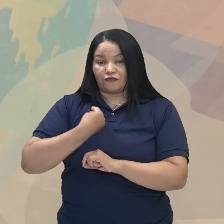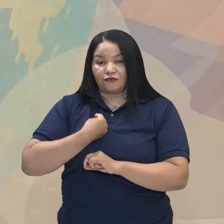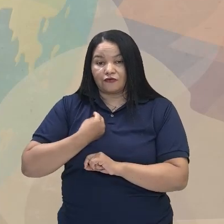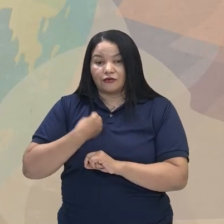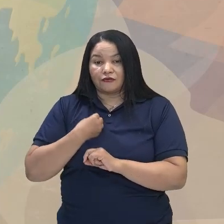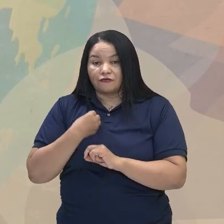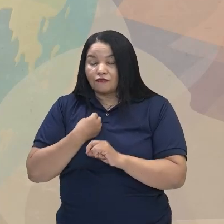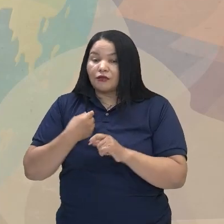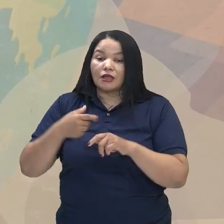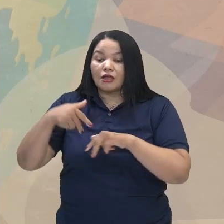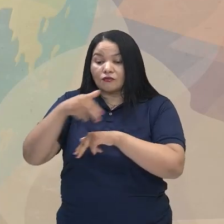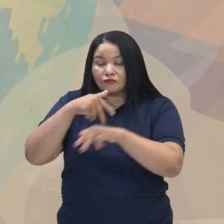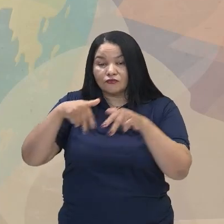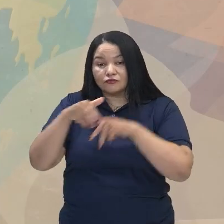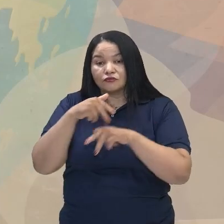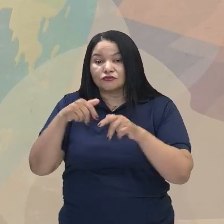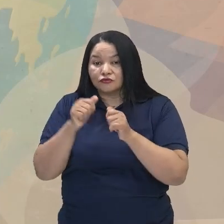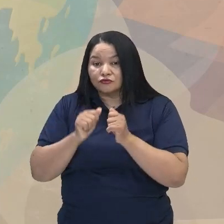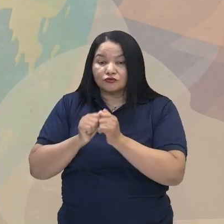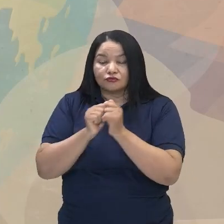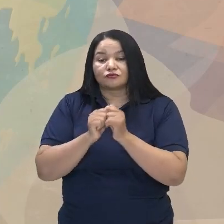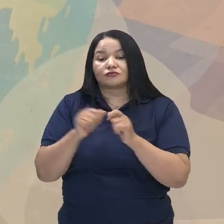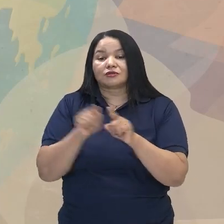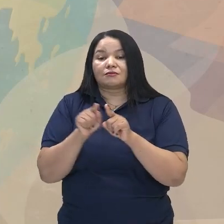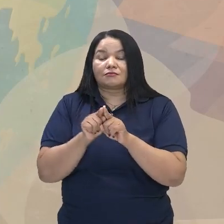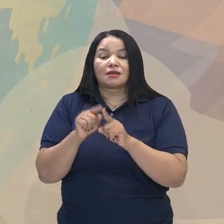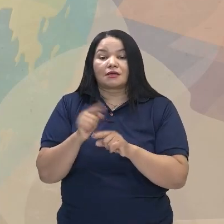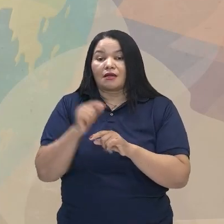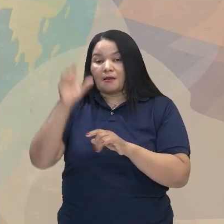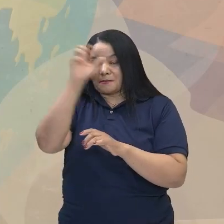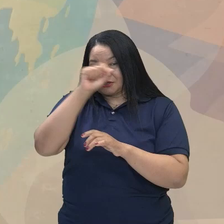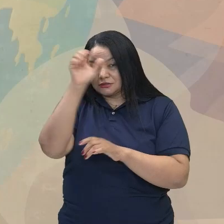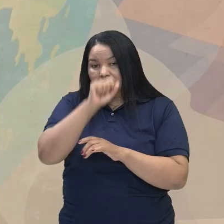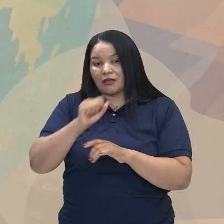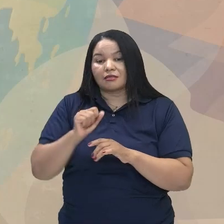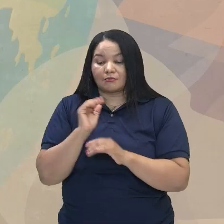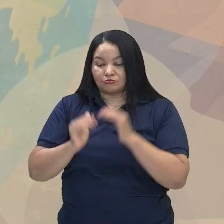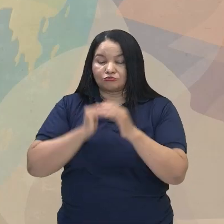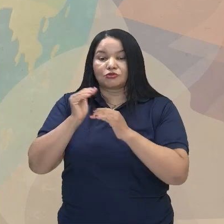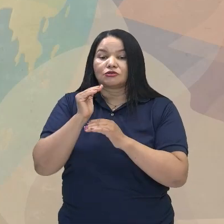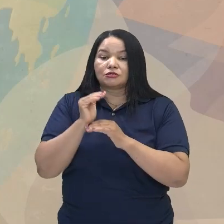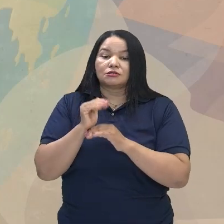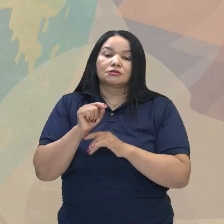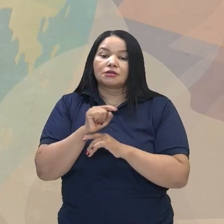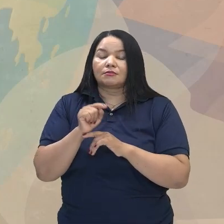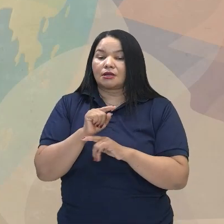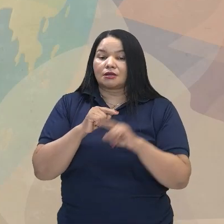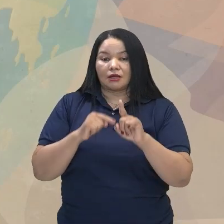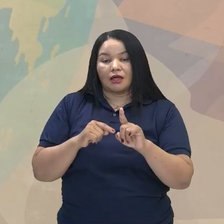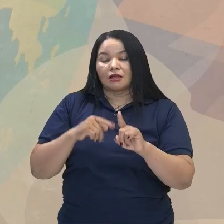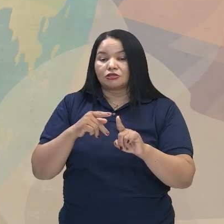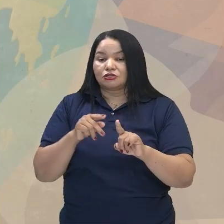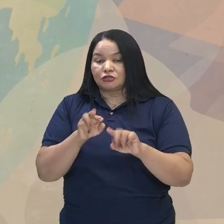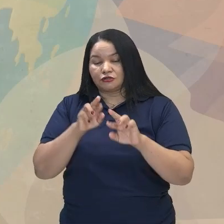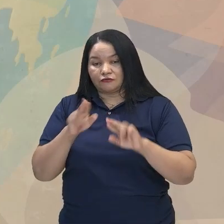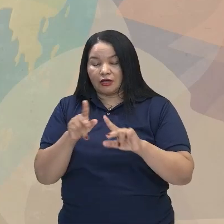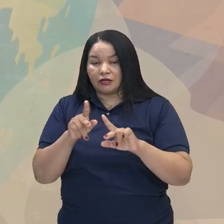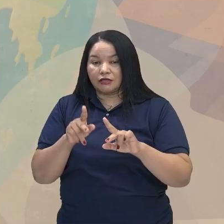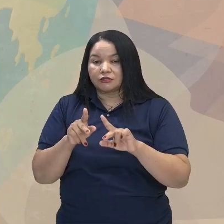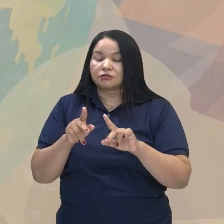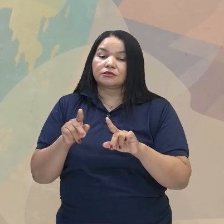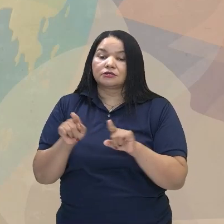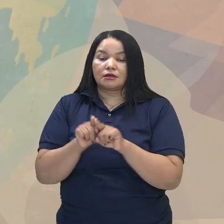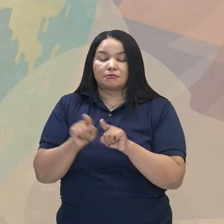nos enriquece e também enriquece aquela pessoa que é diferente de nós. Muitas vezes